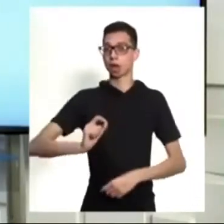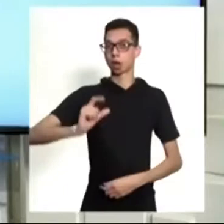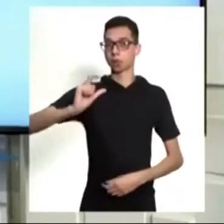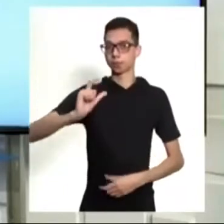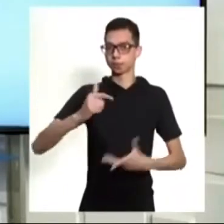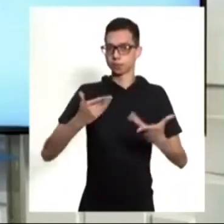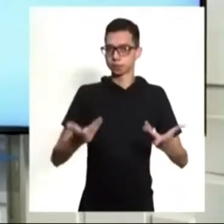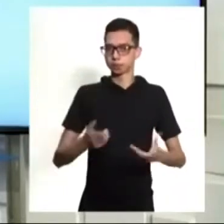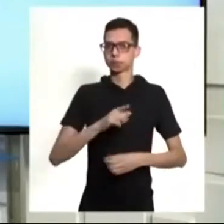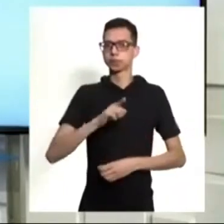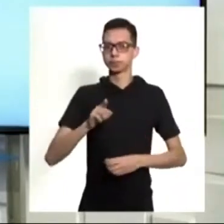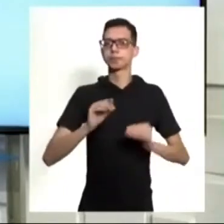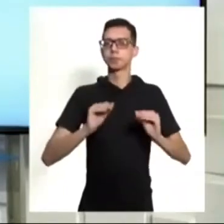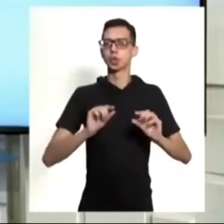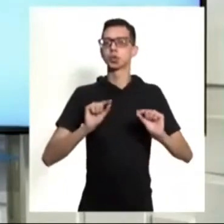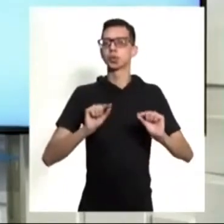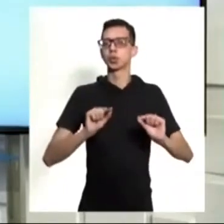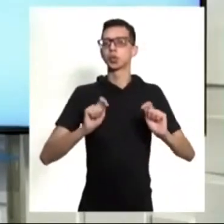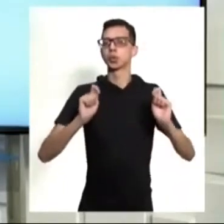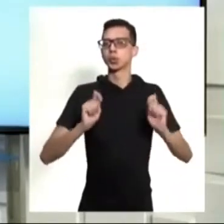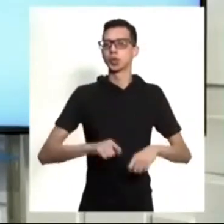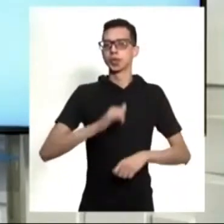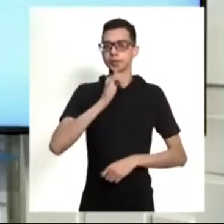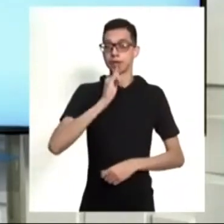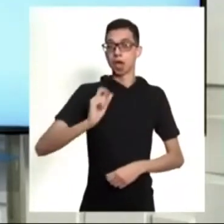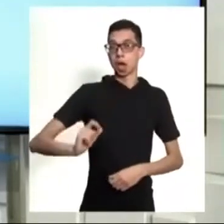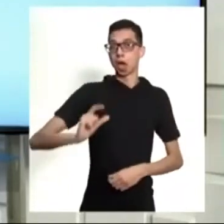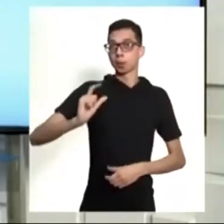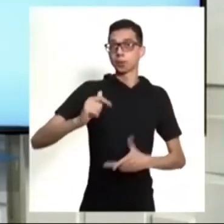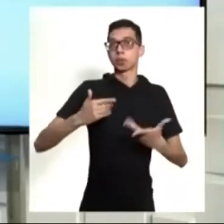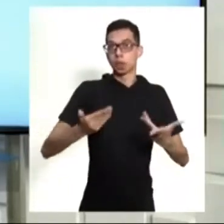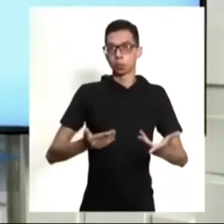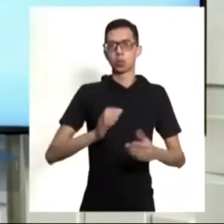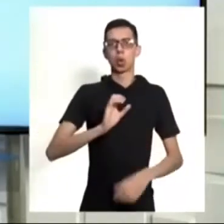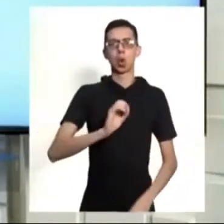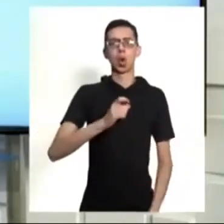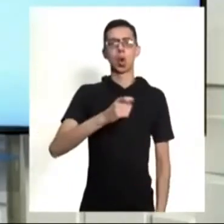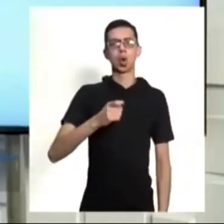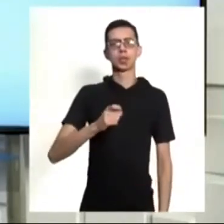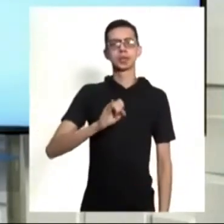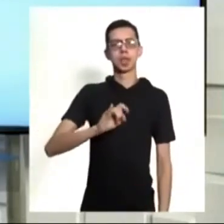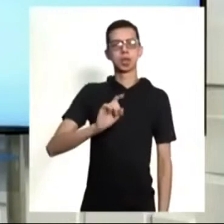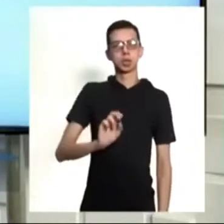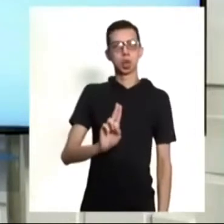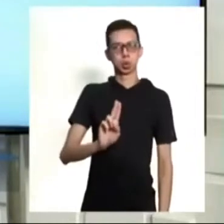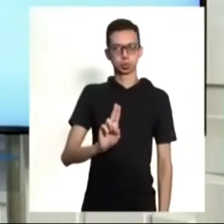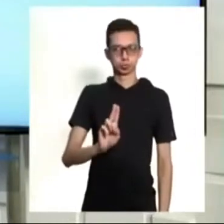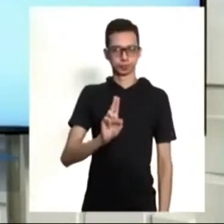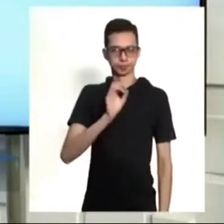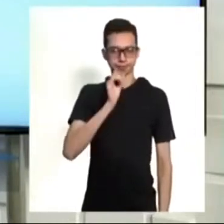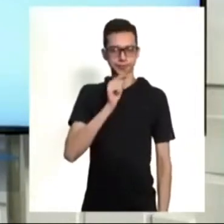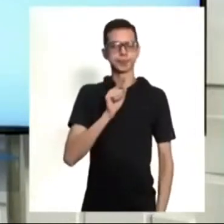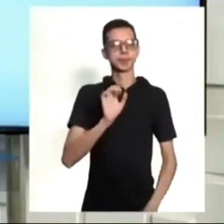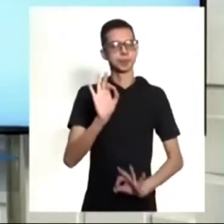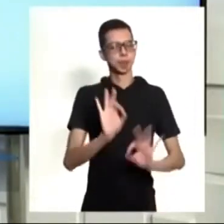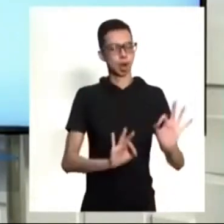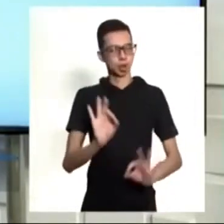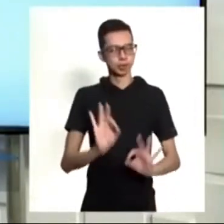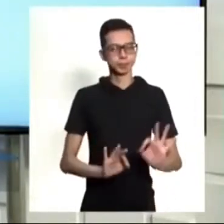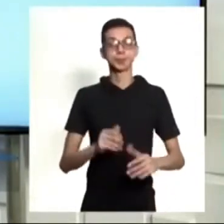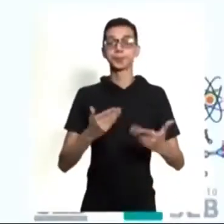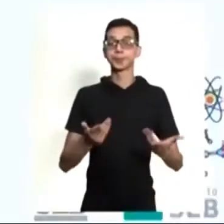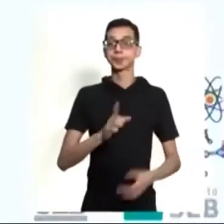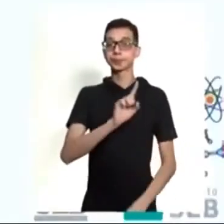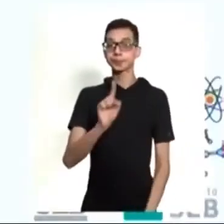assim, ó, aumentou, oxidou. Entendeu? Então você tem que montar essa semi-reação. Então o zinco